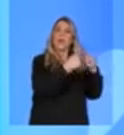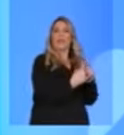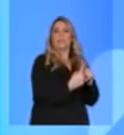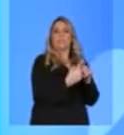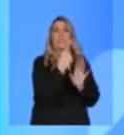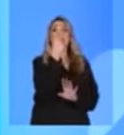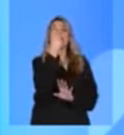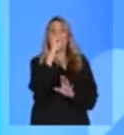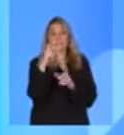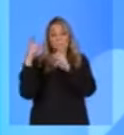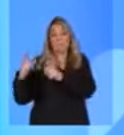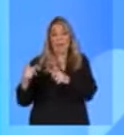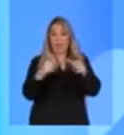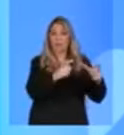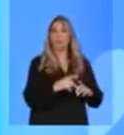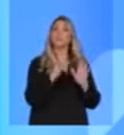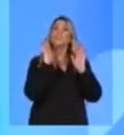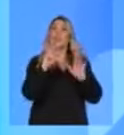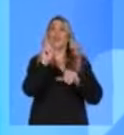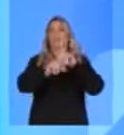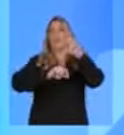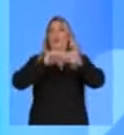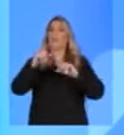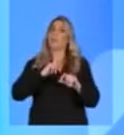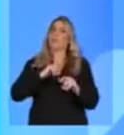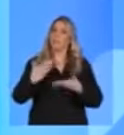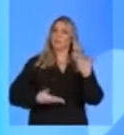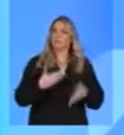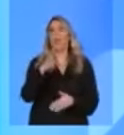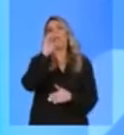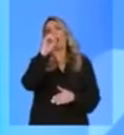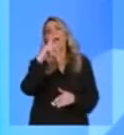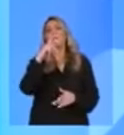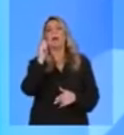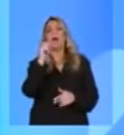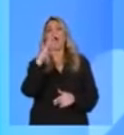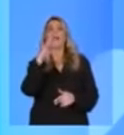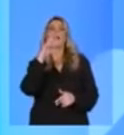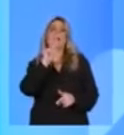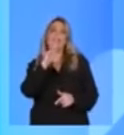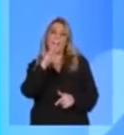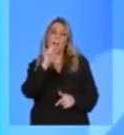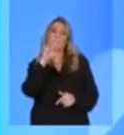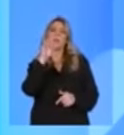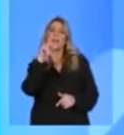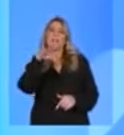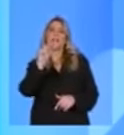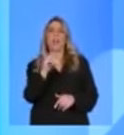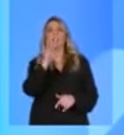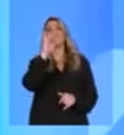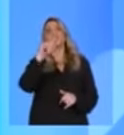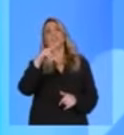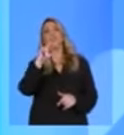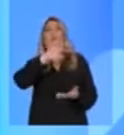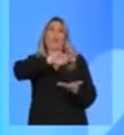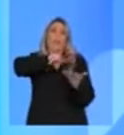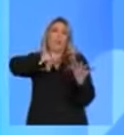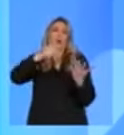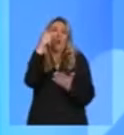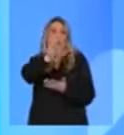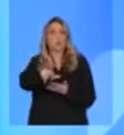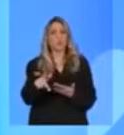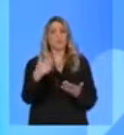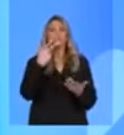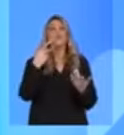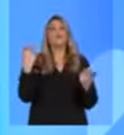bairros já são escolhidos para fazer esse atendimento Copacabana Tijuca Taquara Irajá trabalhando em parceria nas áreas de